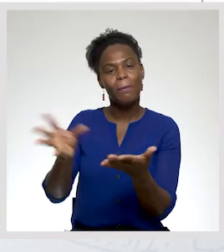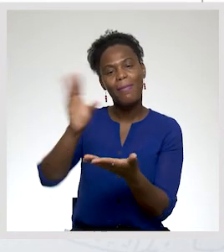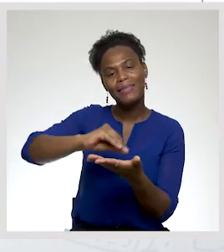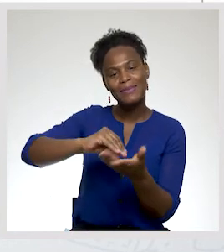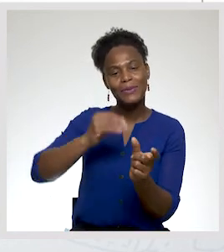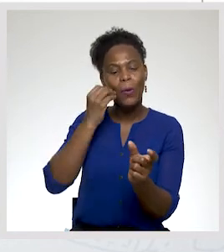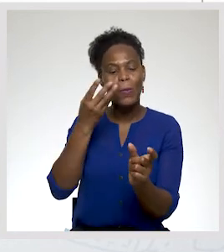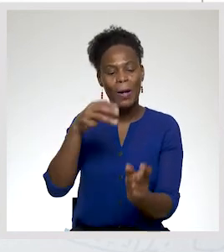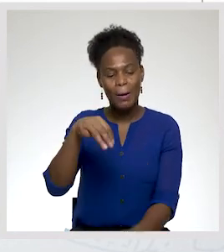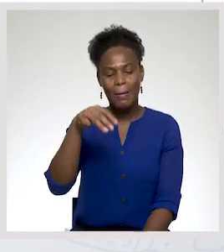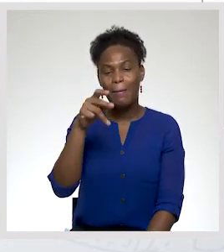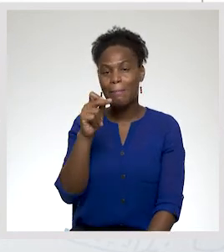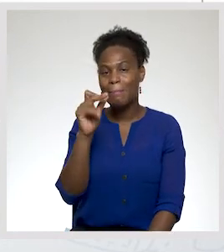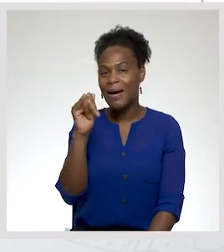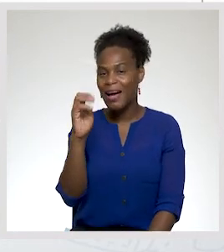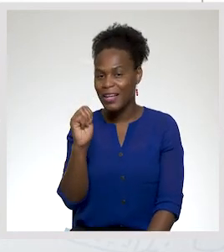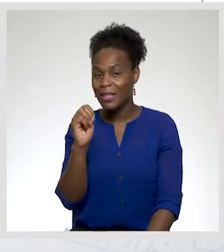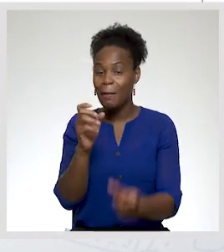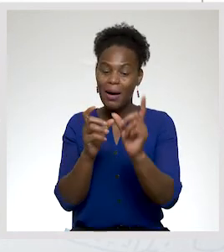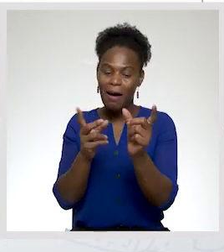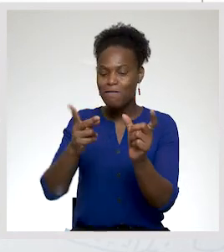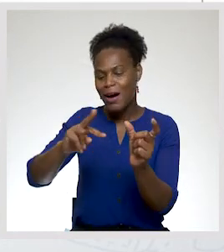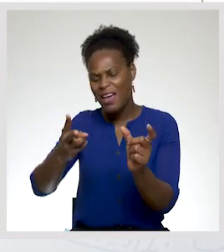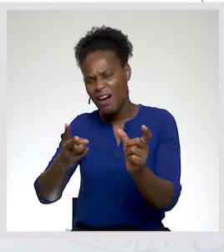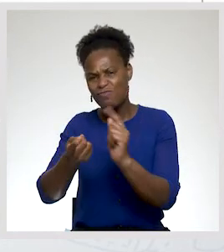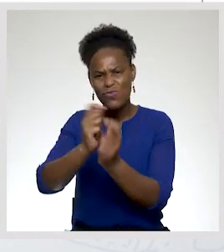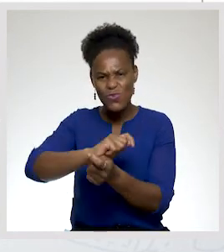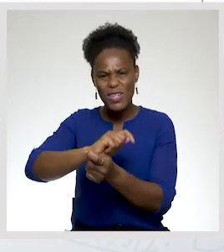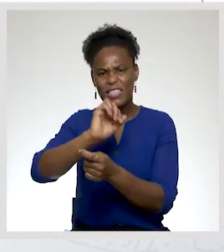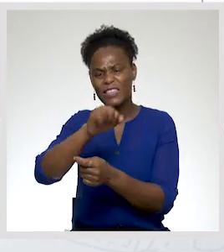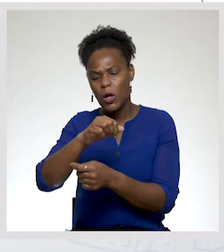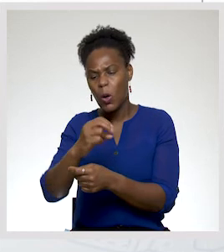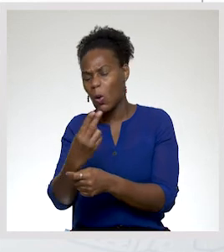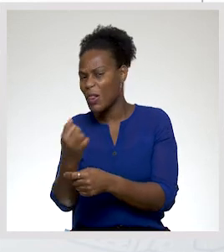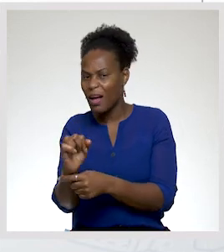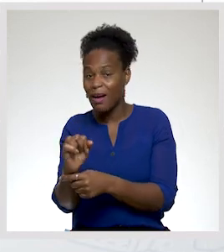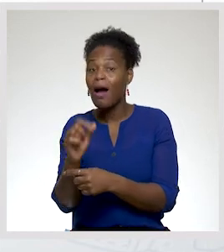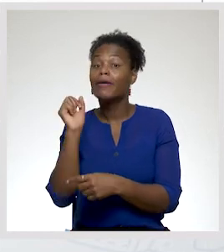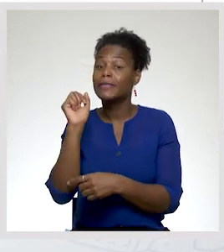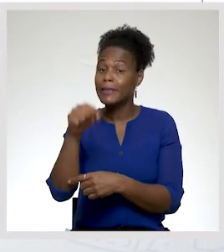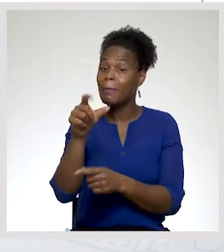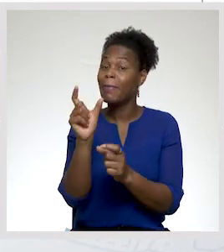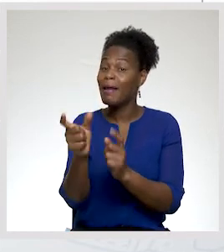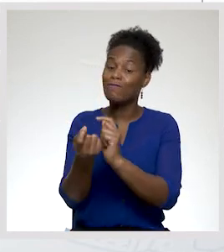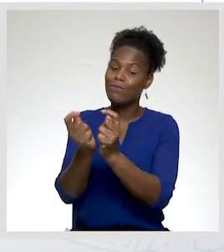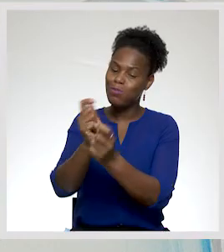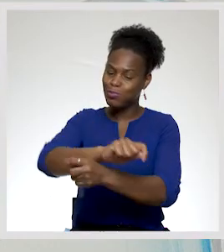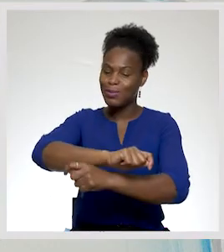Mais é uma palavra variável ou invariável? É claro, é uma palavra